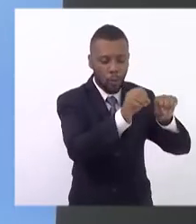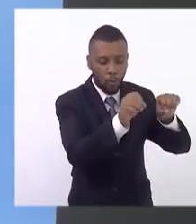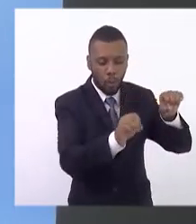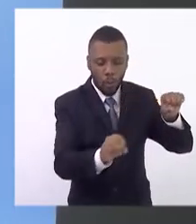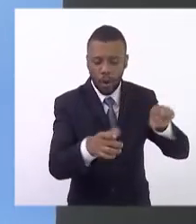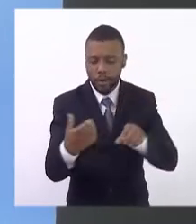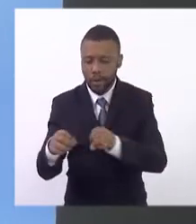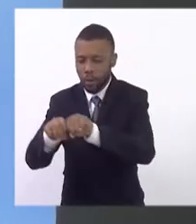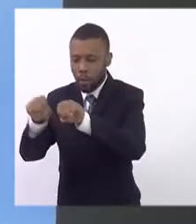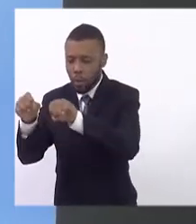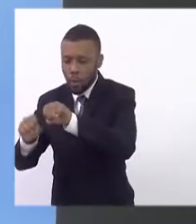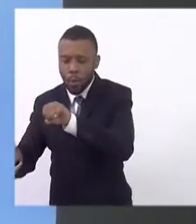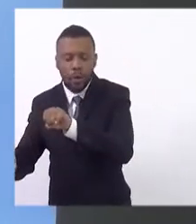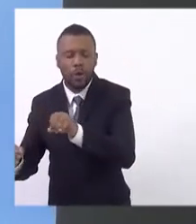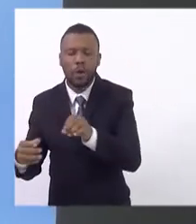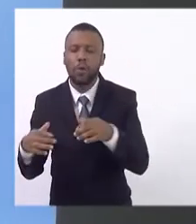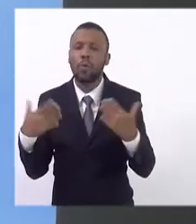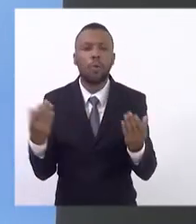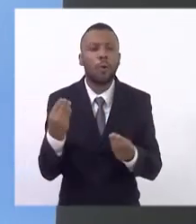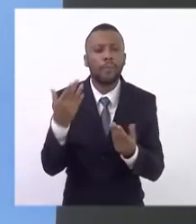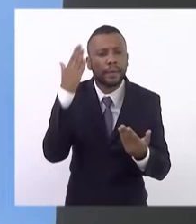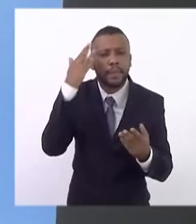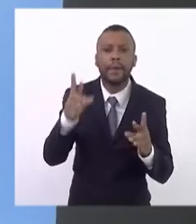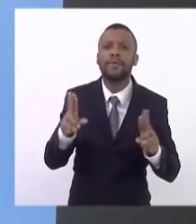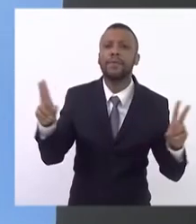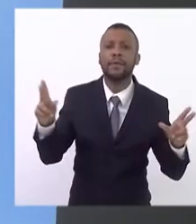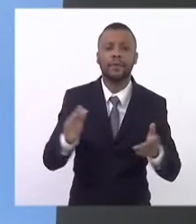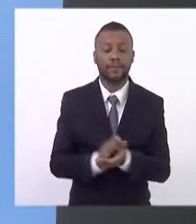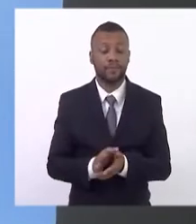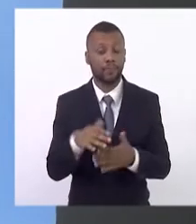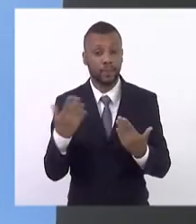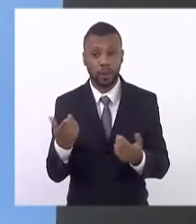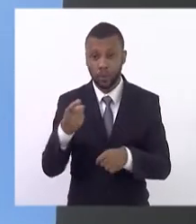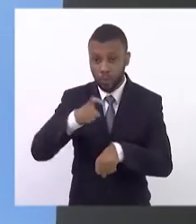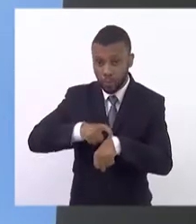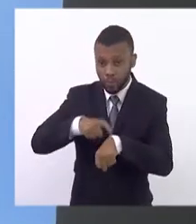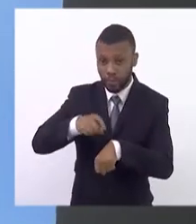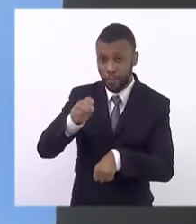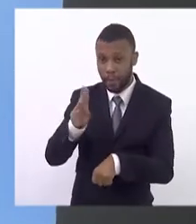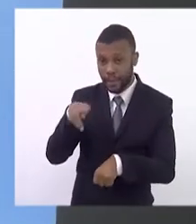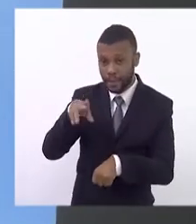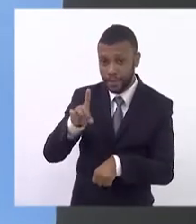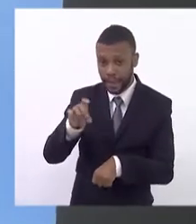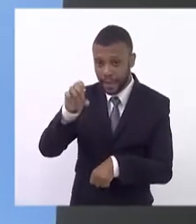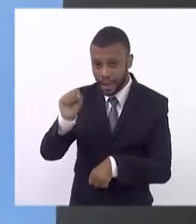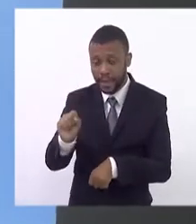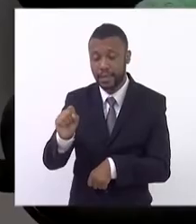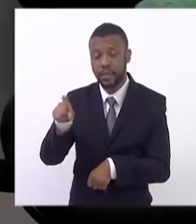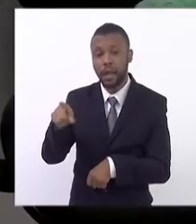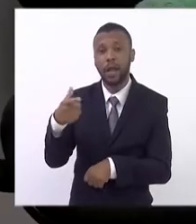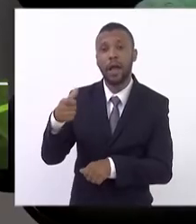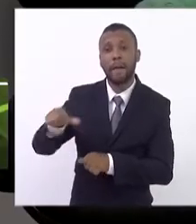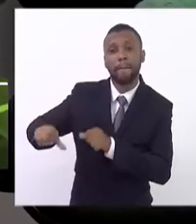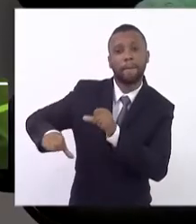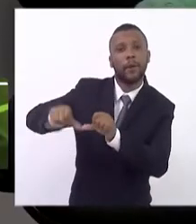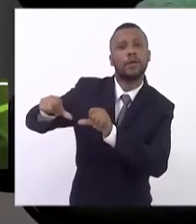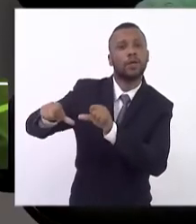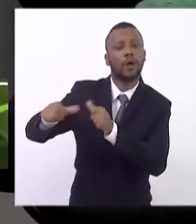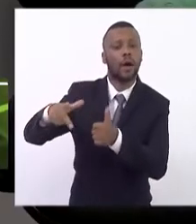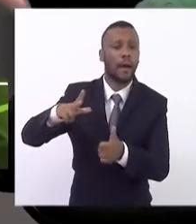BNDES modelou a privatização, a concessão da SEDAI, realmente ficou